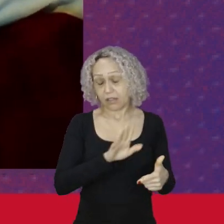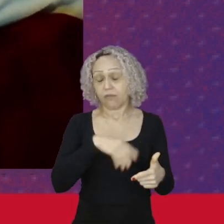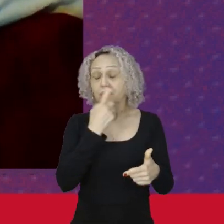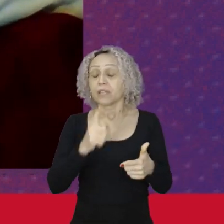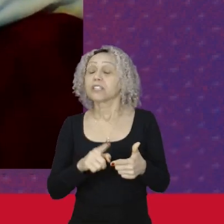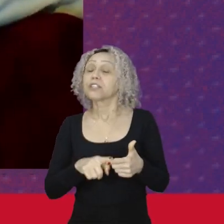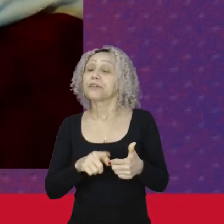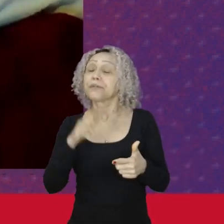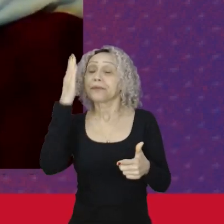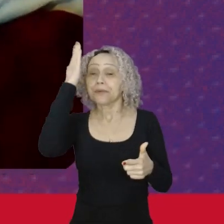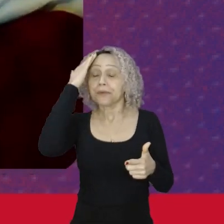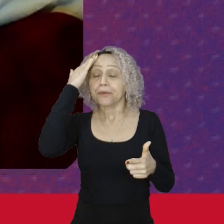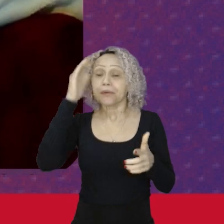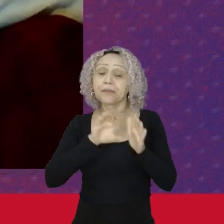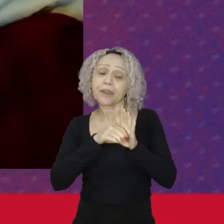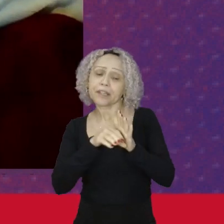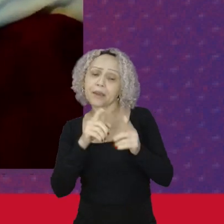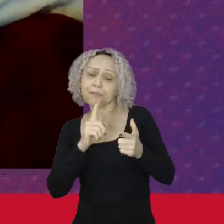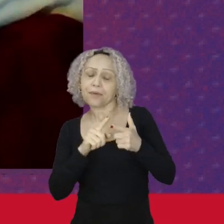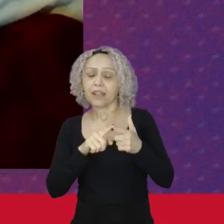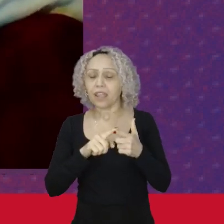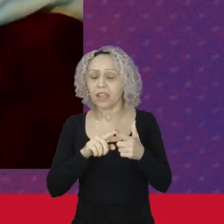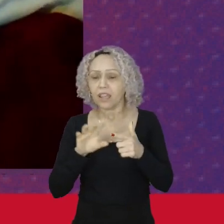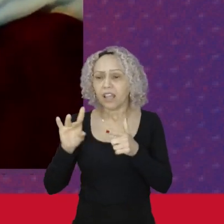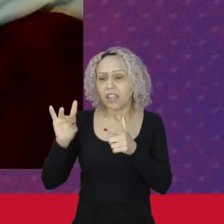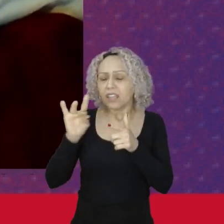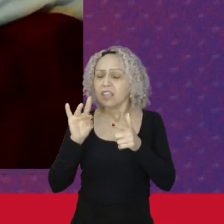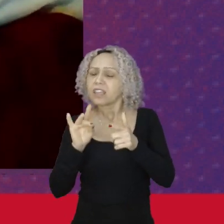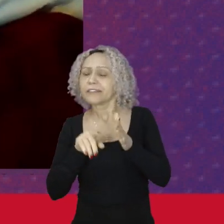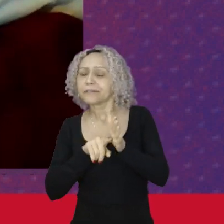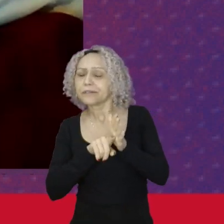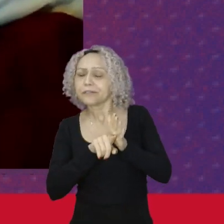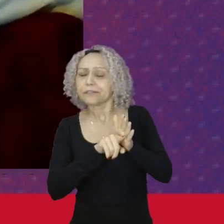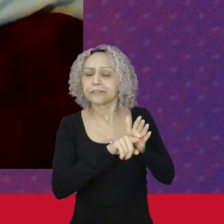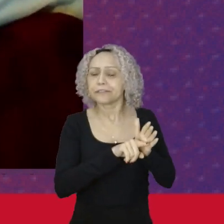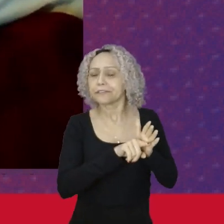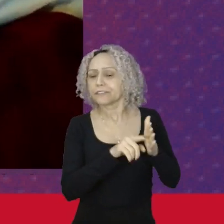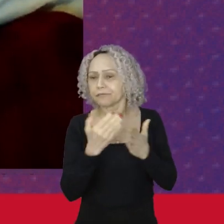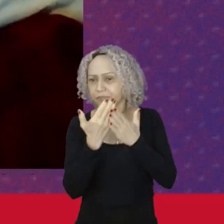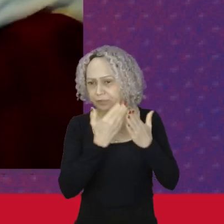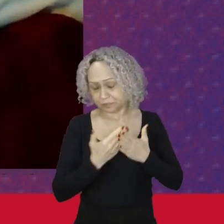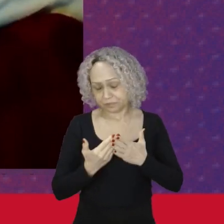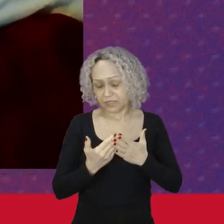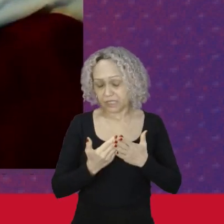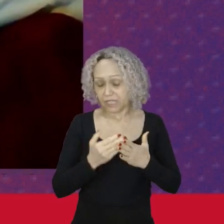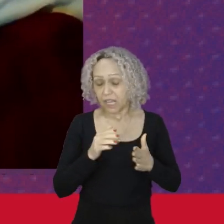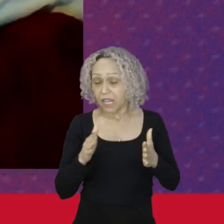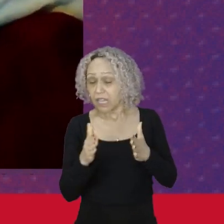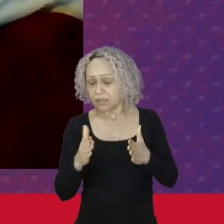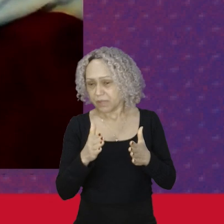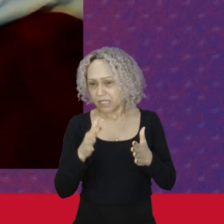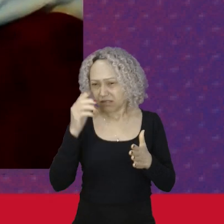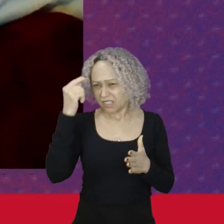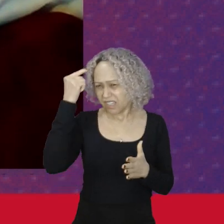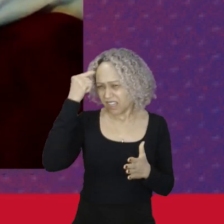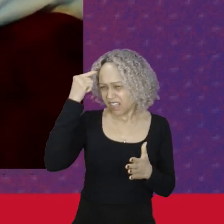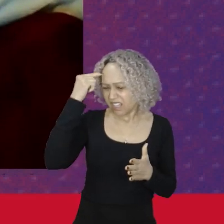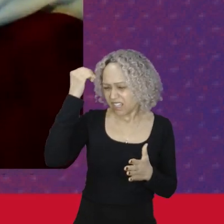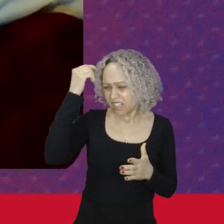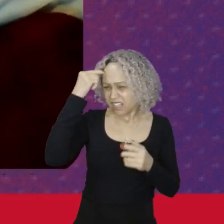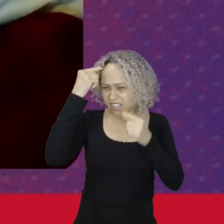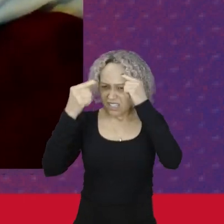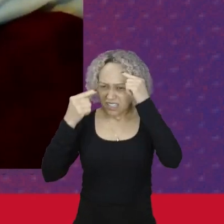metafísica para a concepção médica é um período em que as ideias científicas estão